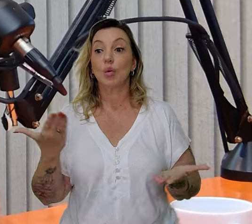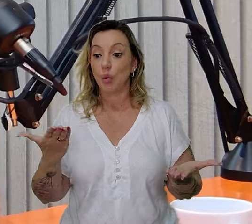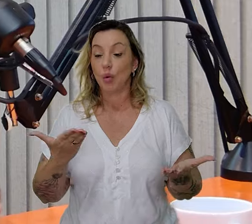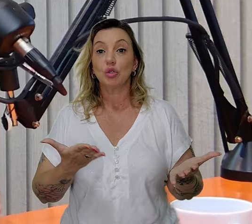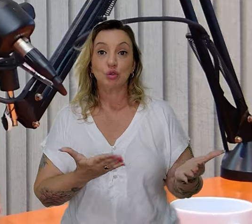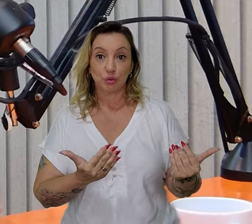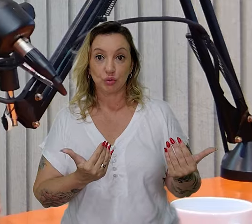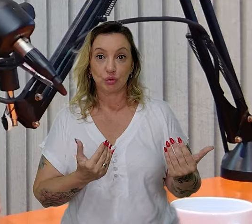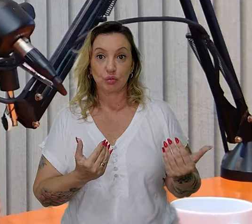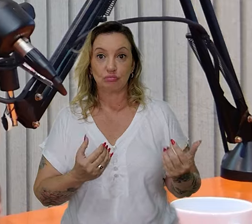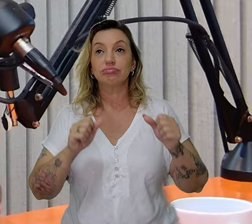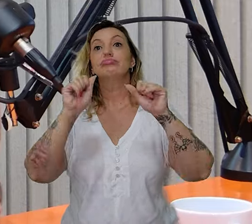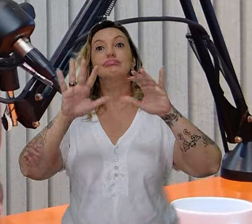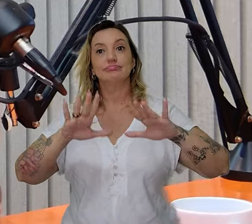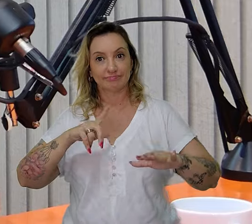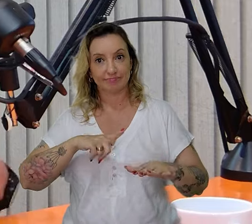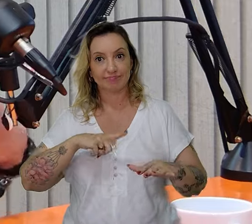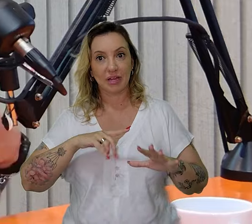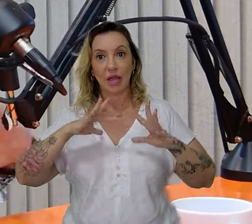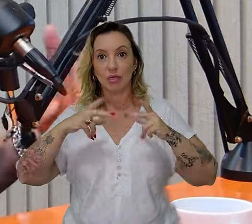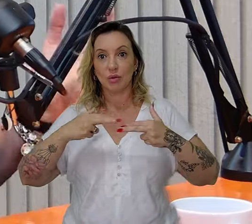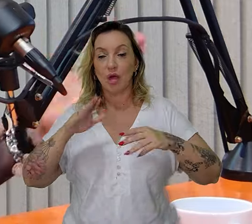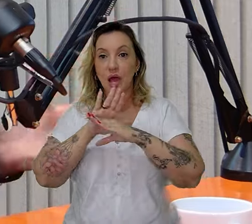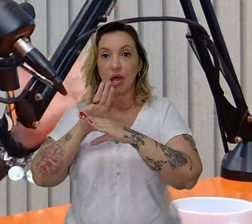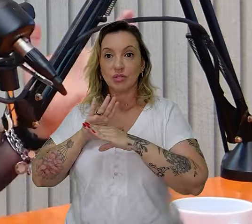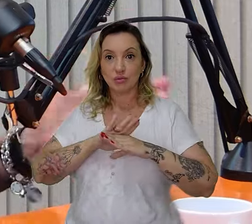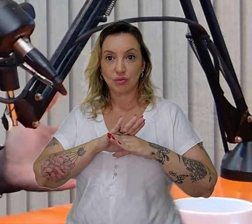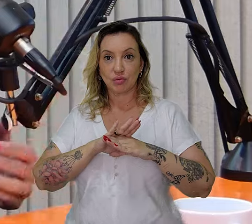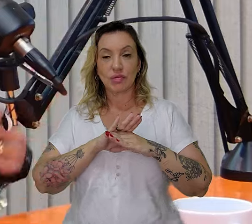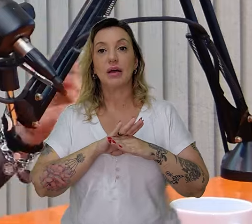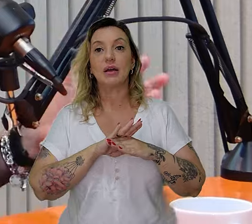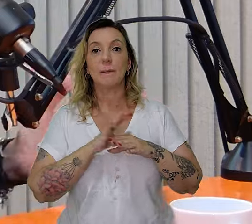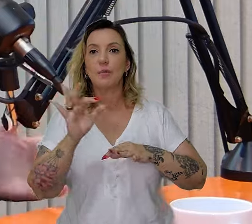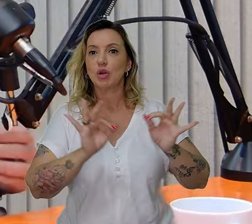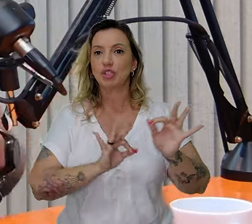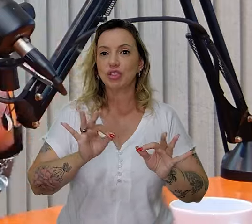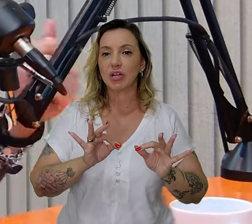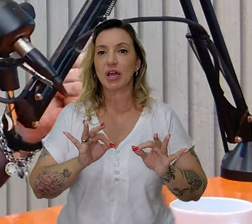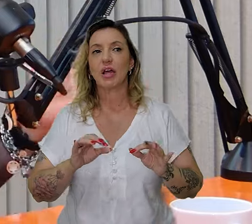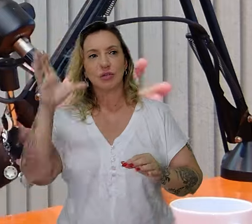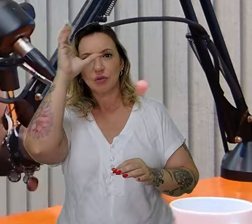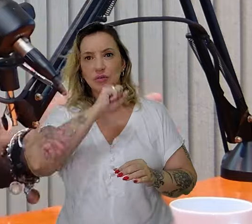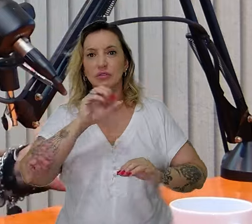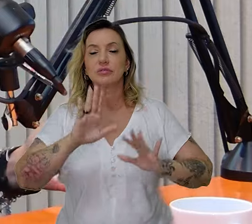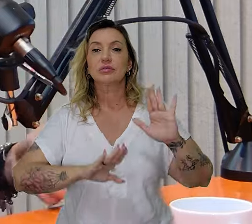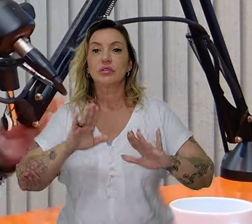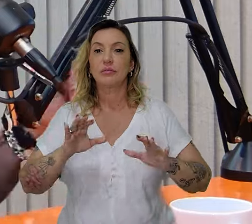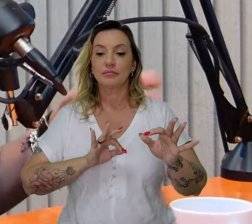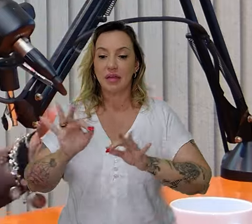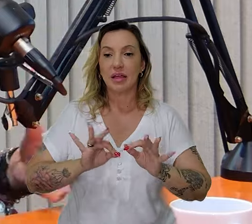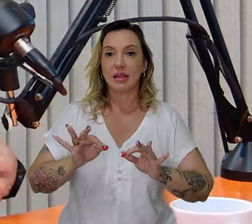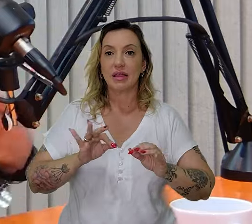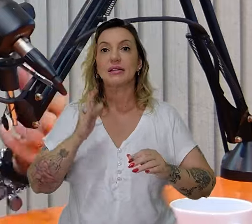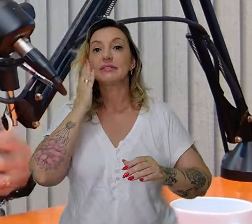os jovens são muito abençoados de ter que é toda essa ajuda vocacional projetos né aprendizagem baseada em projeto você